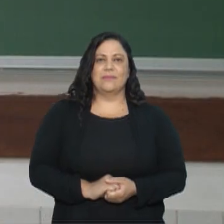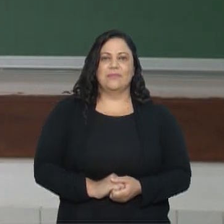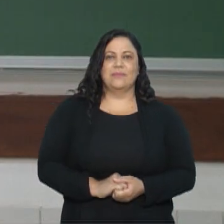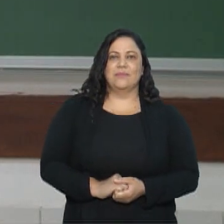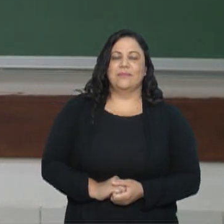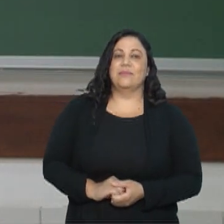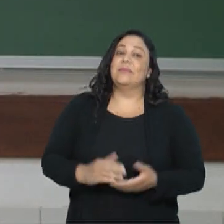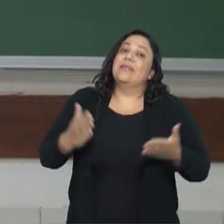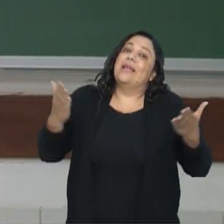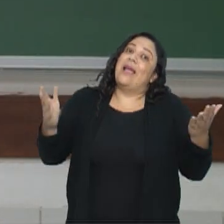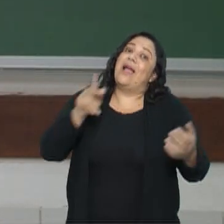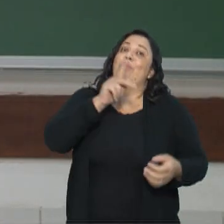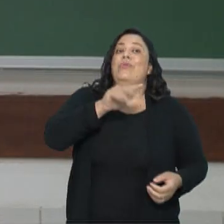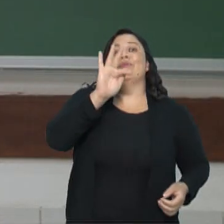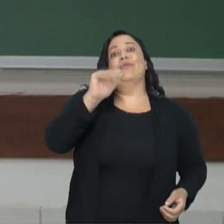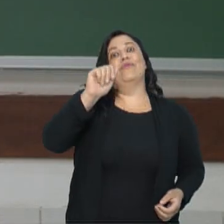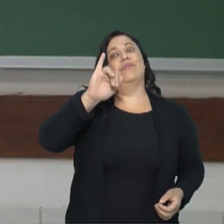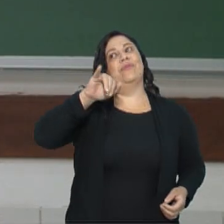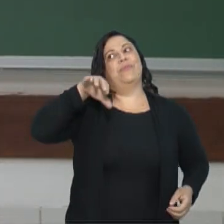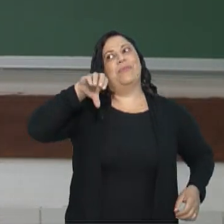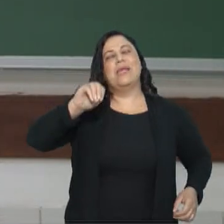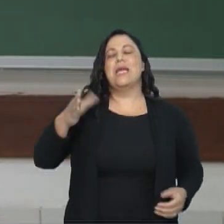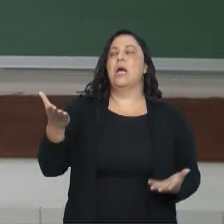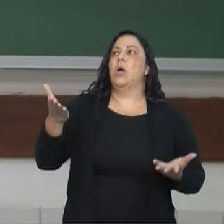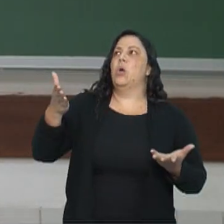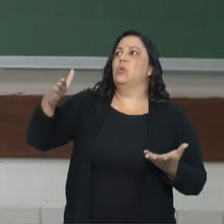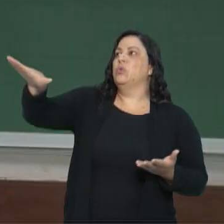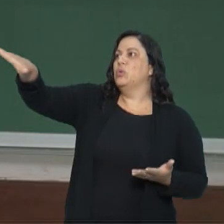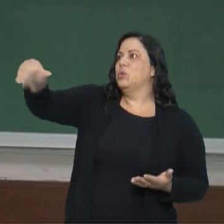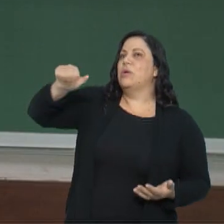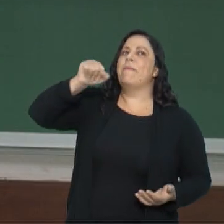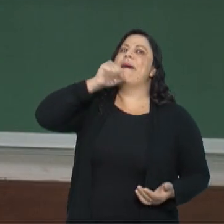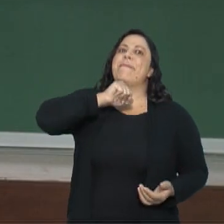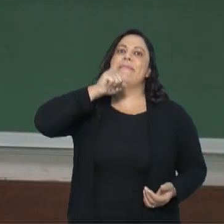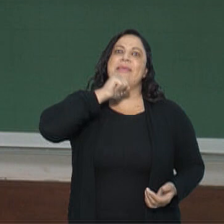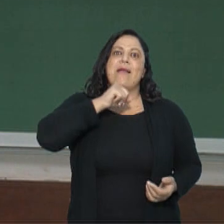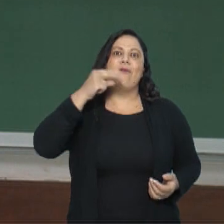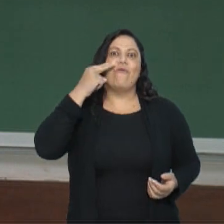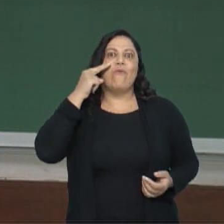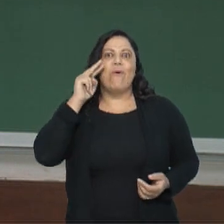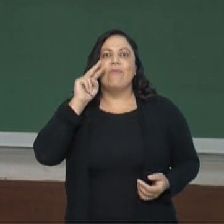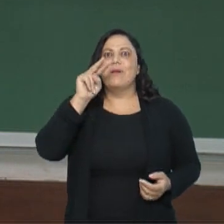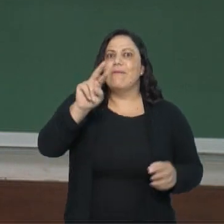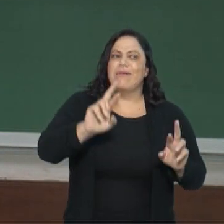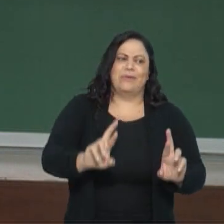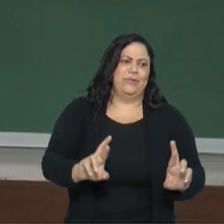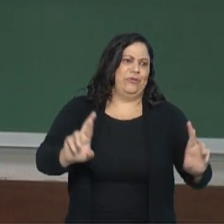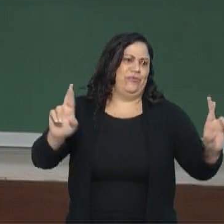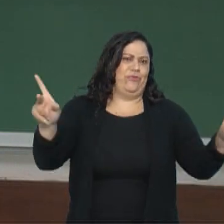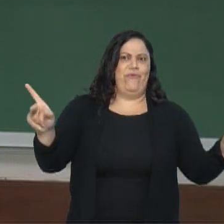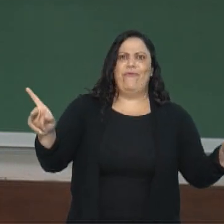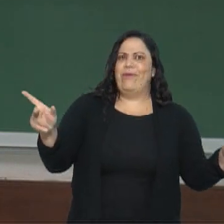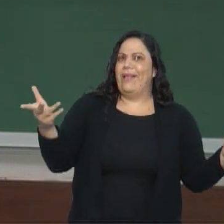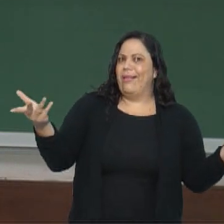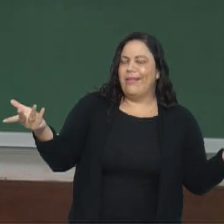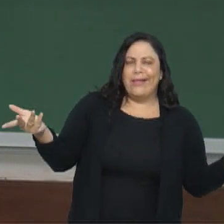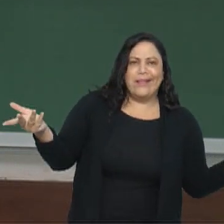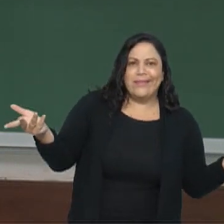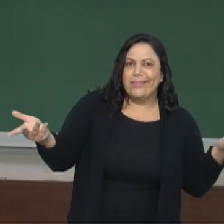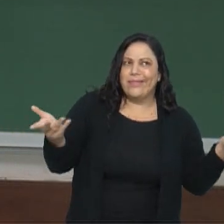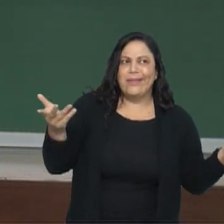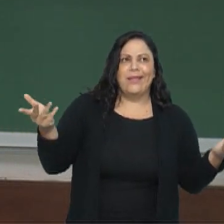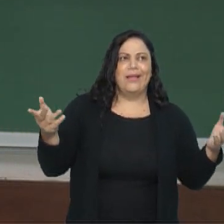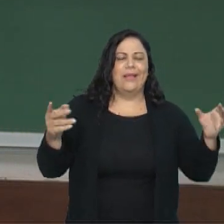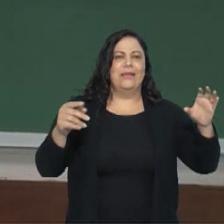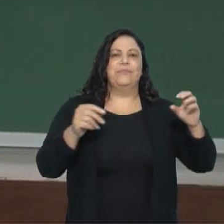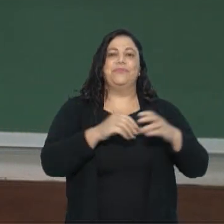Ah, Fabiano, essa eu tive até que chamar minha avó para ver, porque é diferente o tamanho. O que tem as